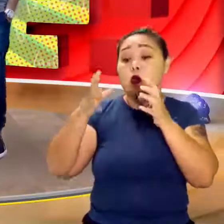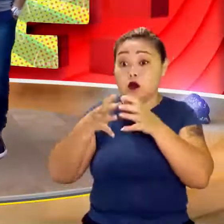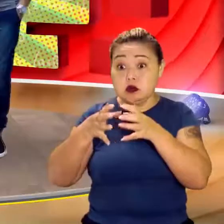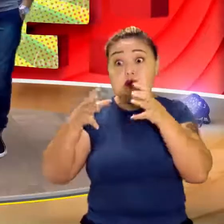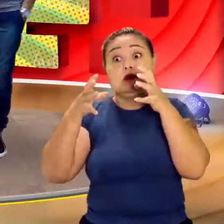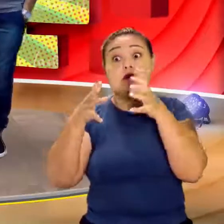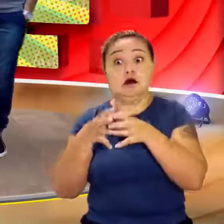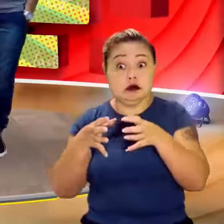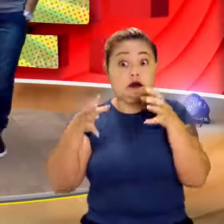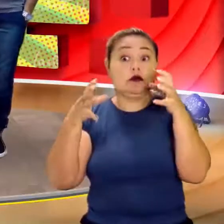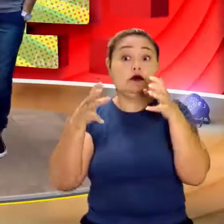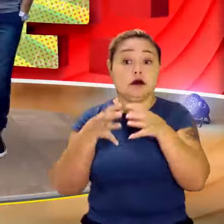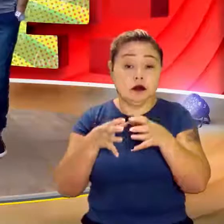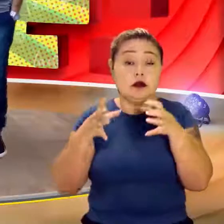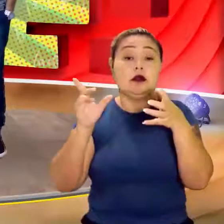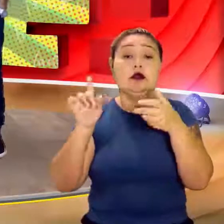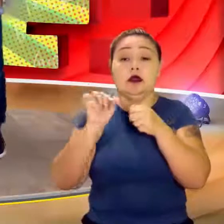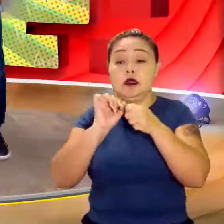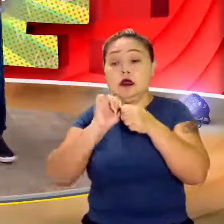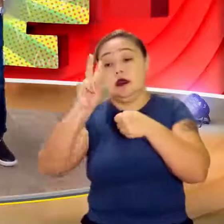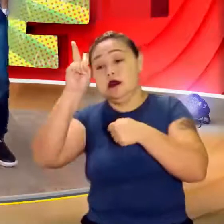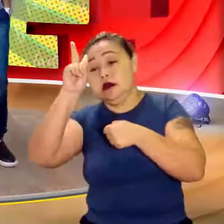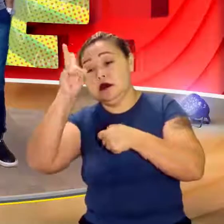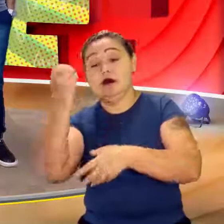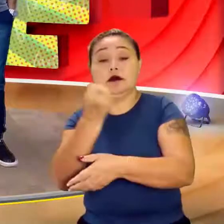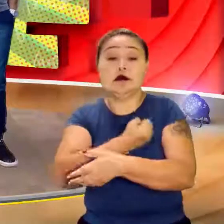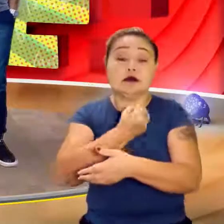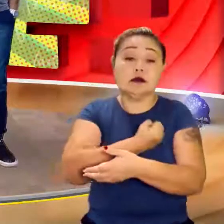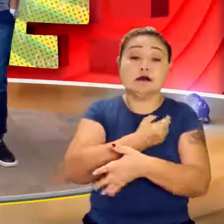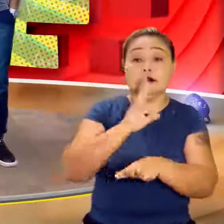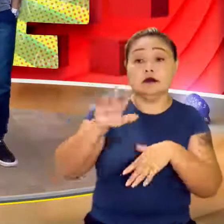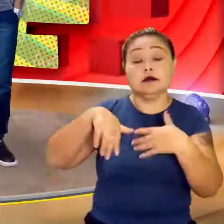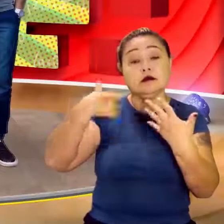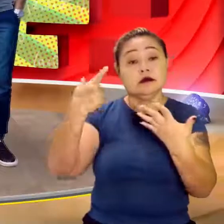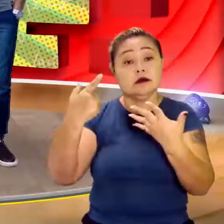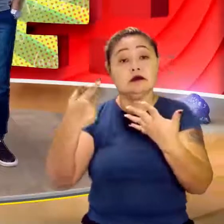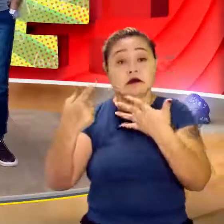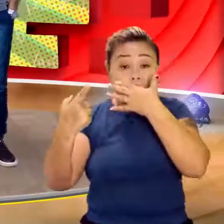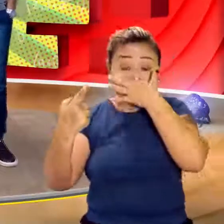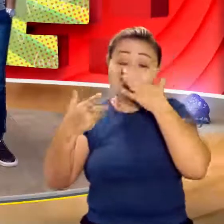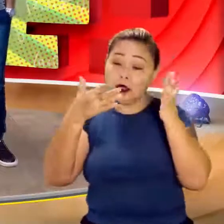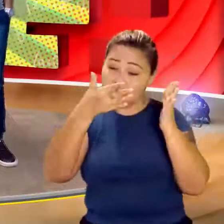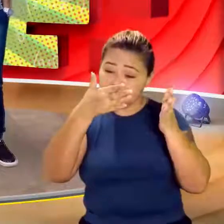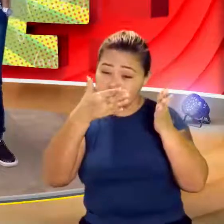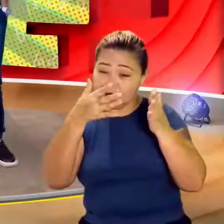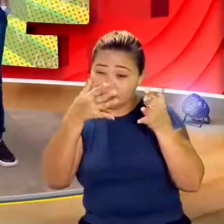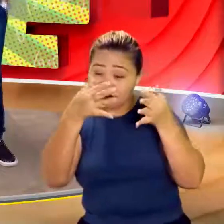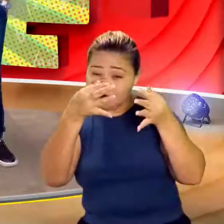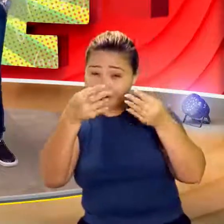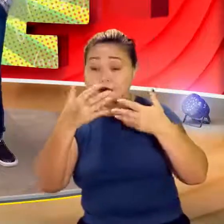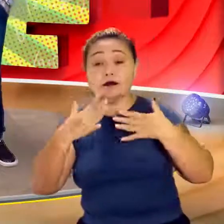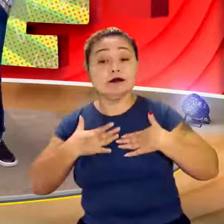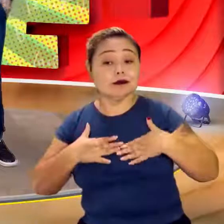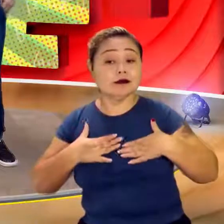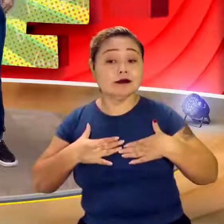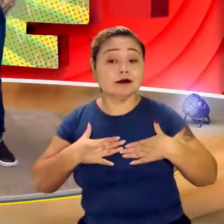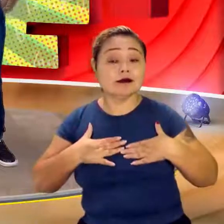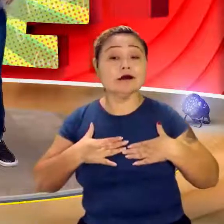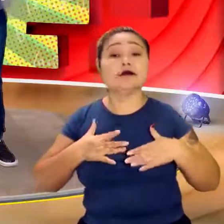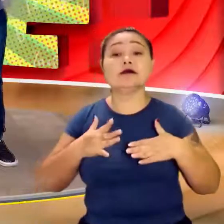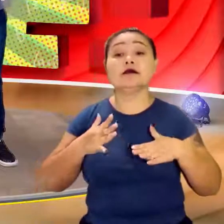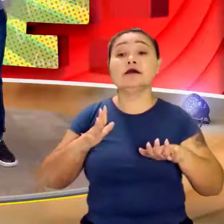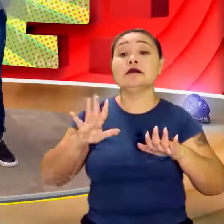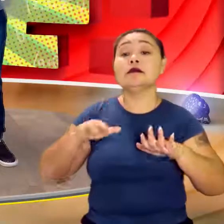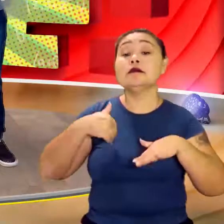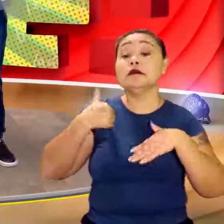ali, trabalhando as operações. Vimos história dos números, né? Acho que a gente já né? Foi devagar. Vai devagar. Basicamente